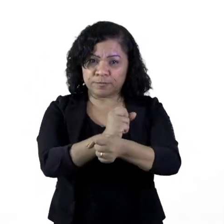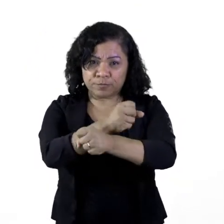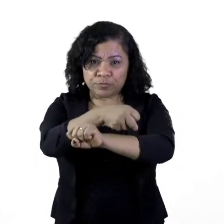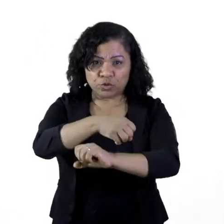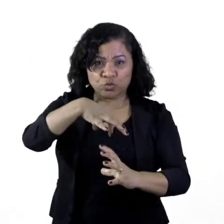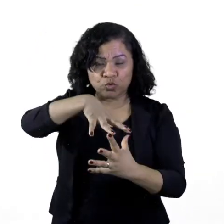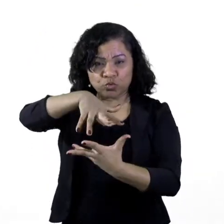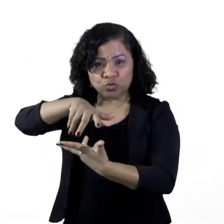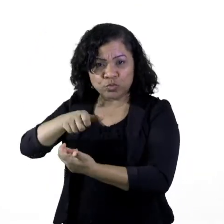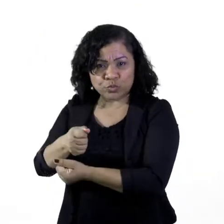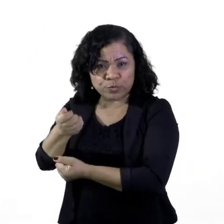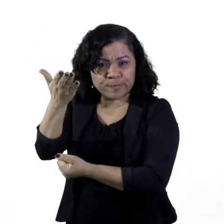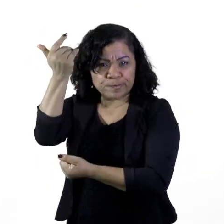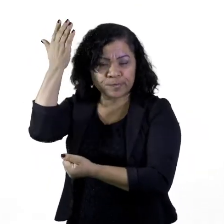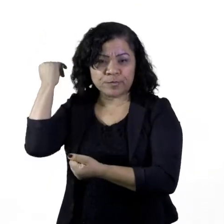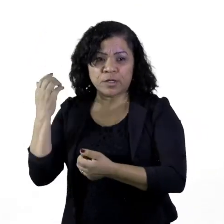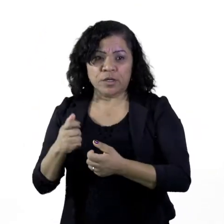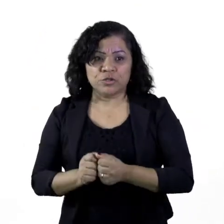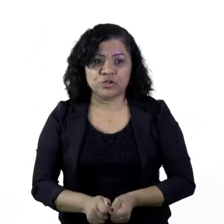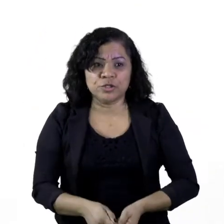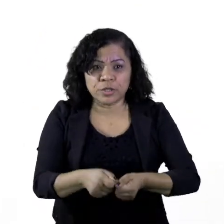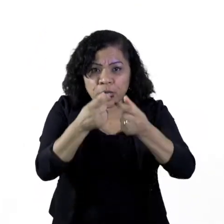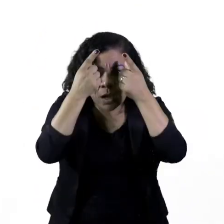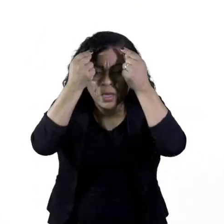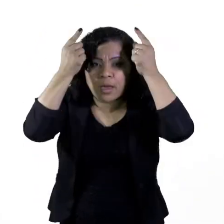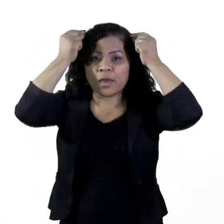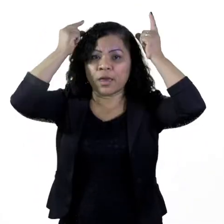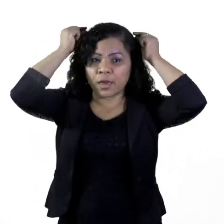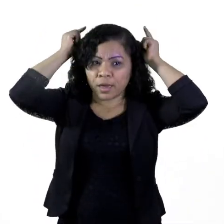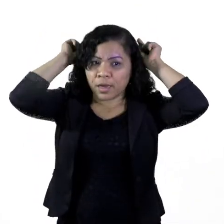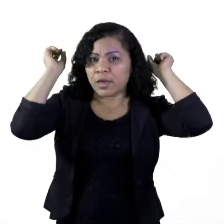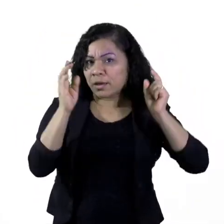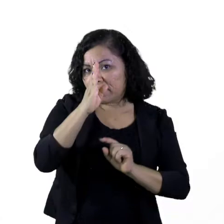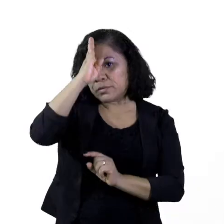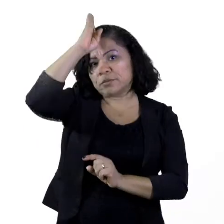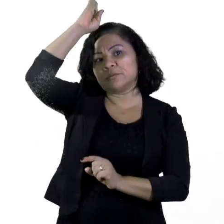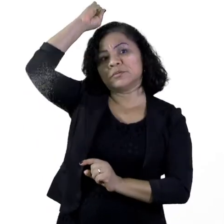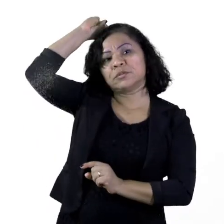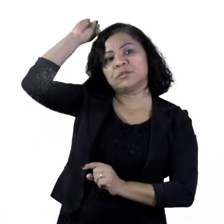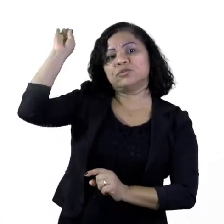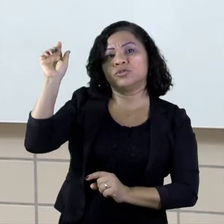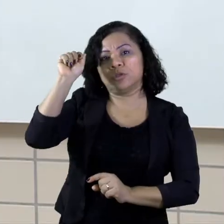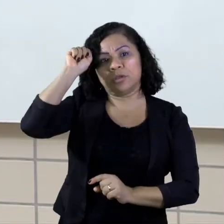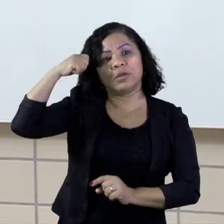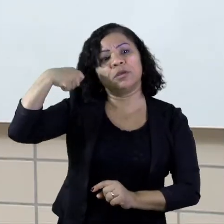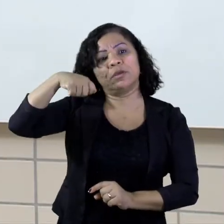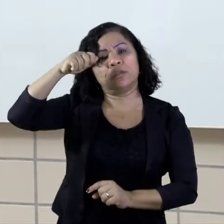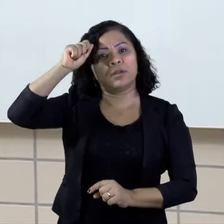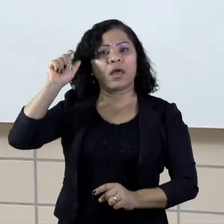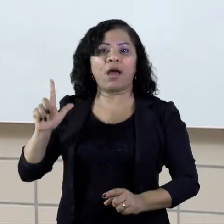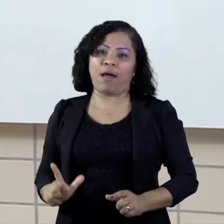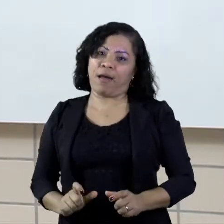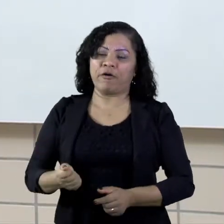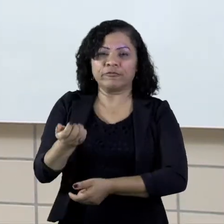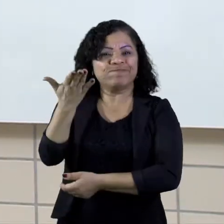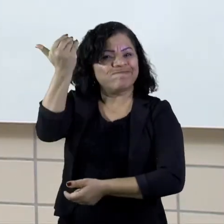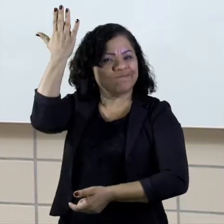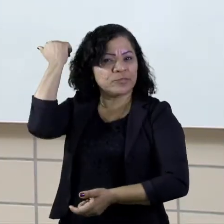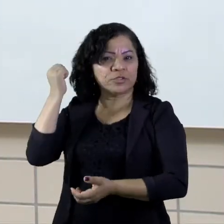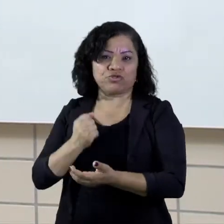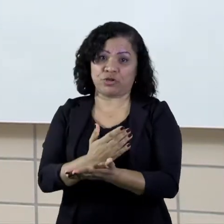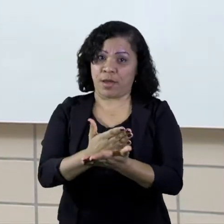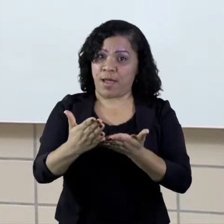antigo, em Grécia Antiga, Roma Antiga e na África Antiga. A partir do século XV,